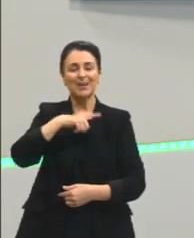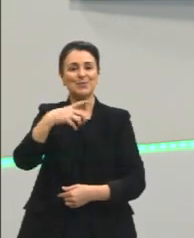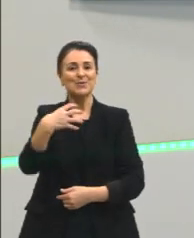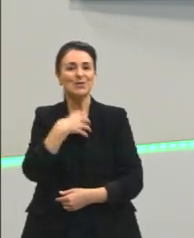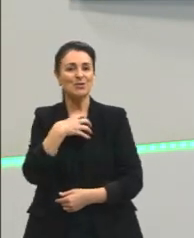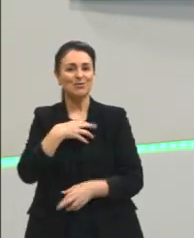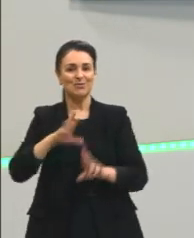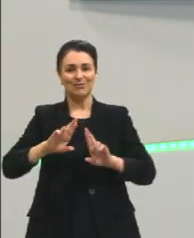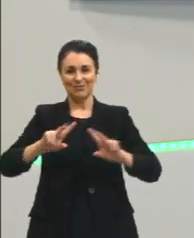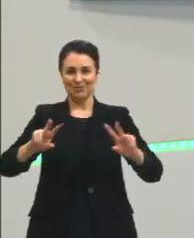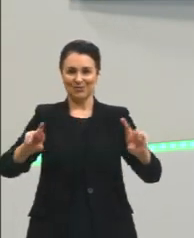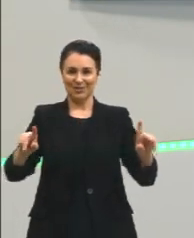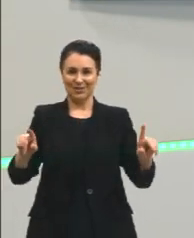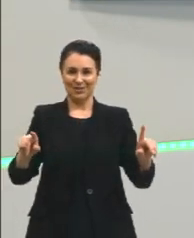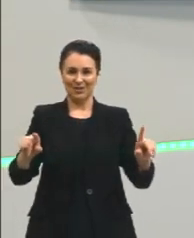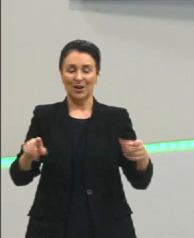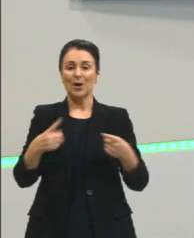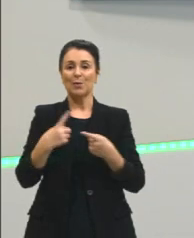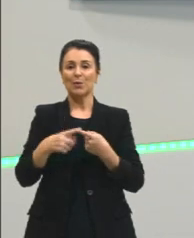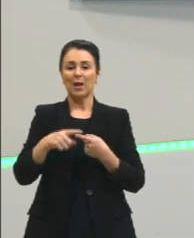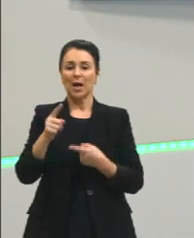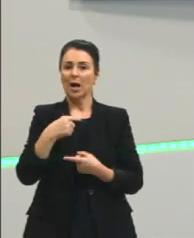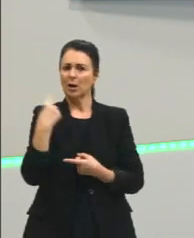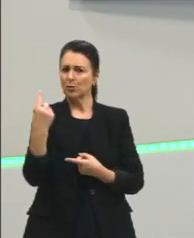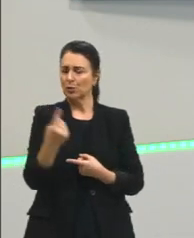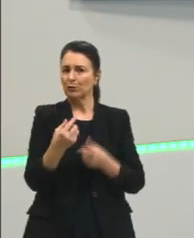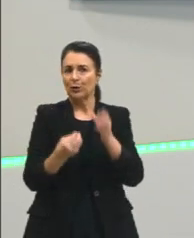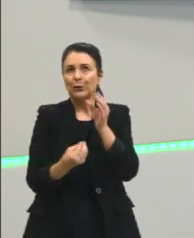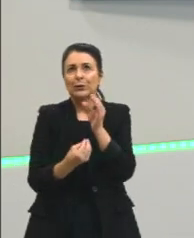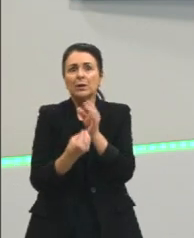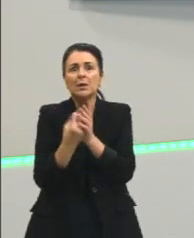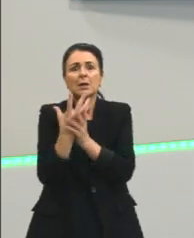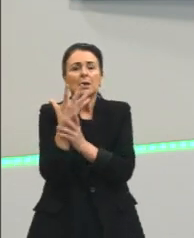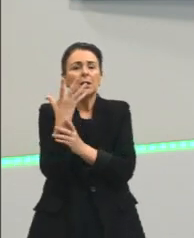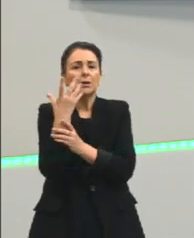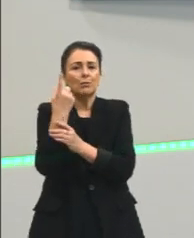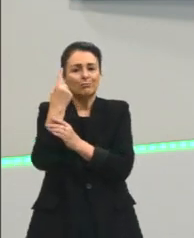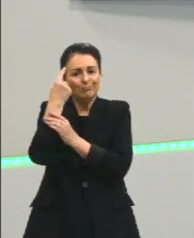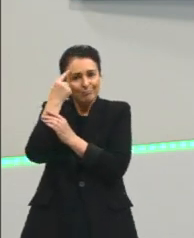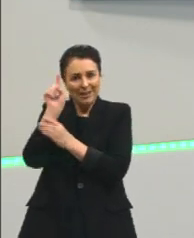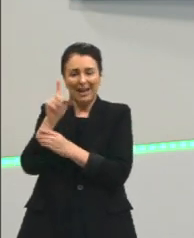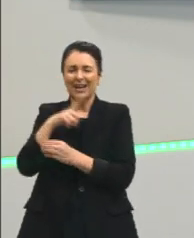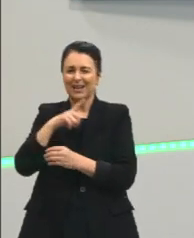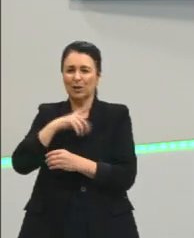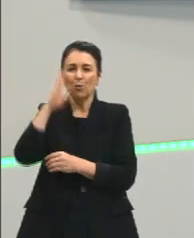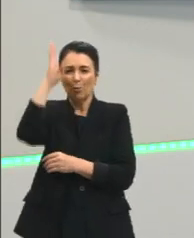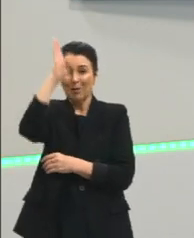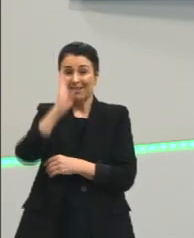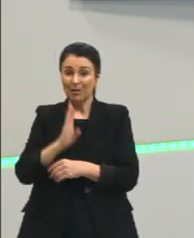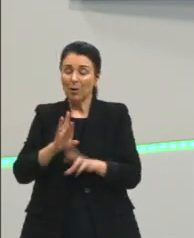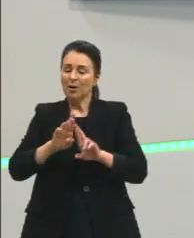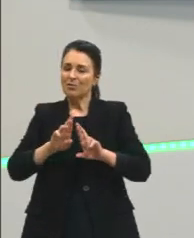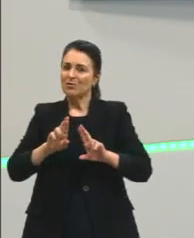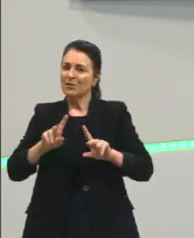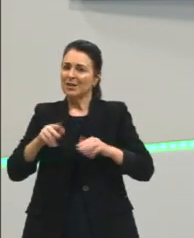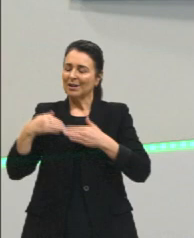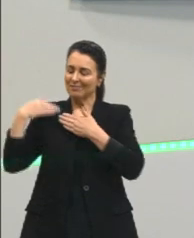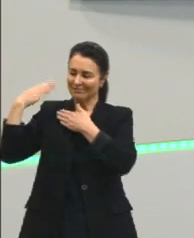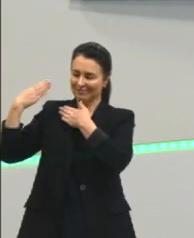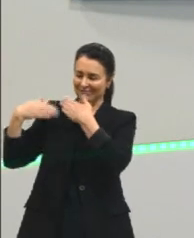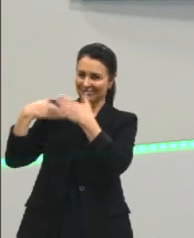sentidos muito mais diferentes que a gente foi criando eu brinque com a malandragem brasileira ao longo do tempo